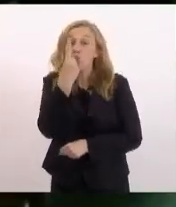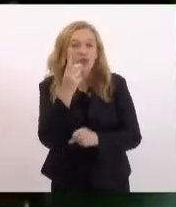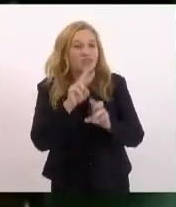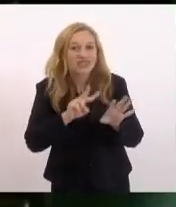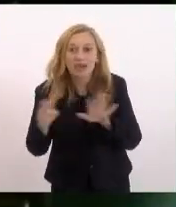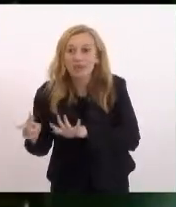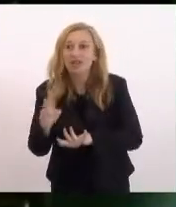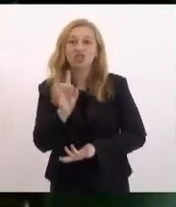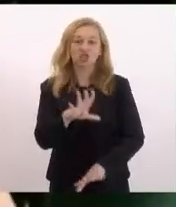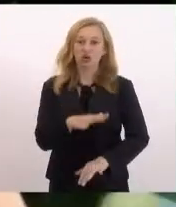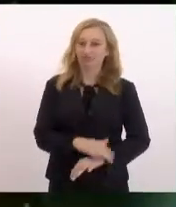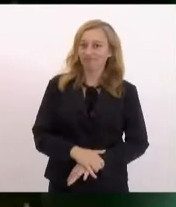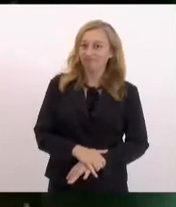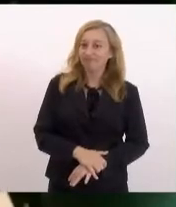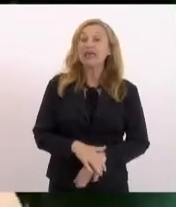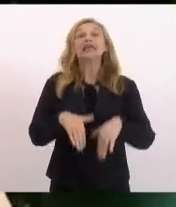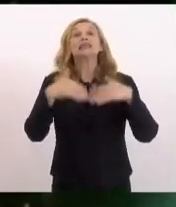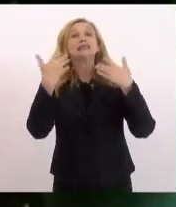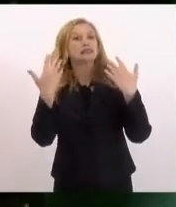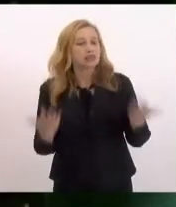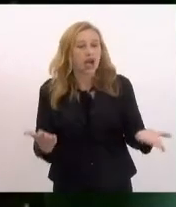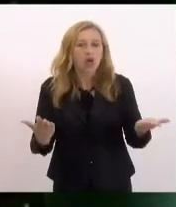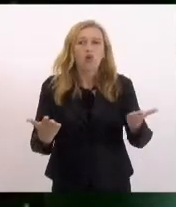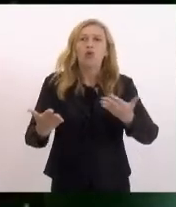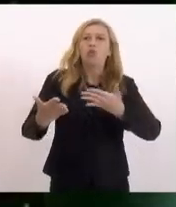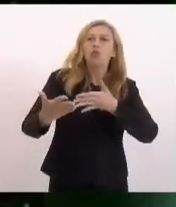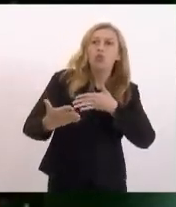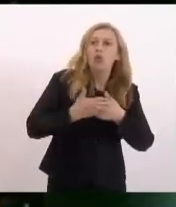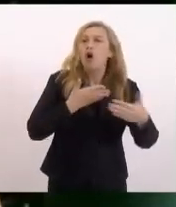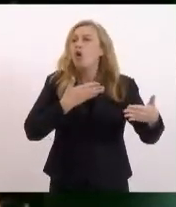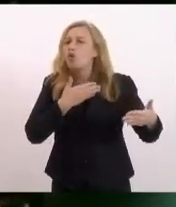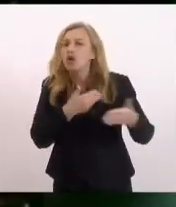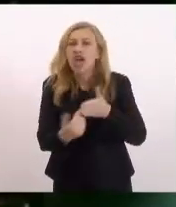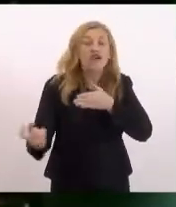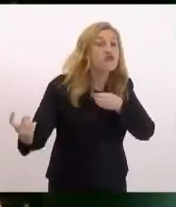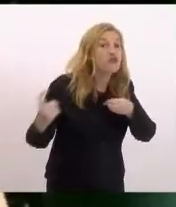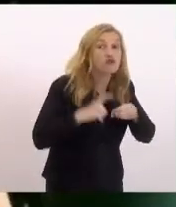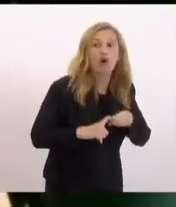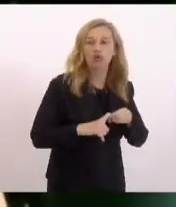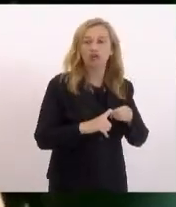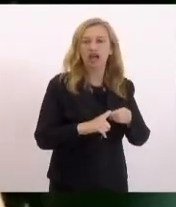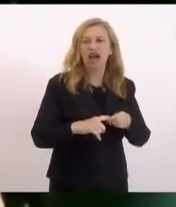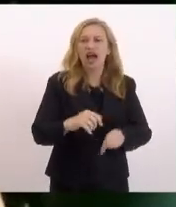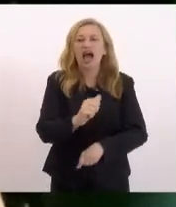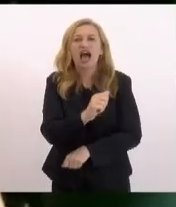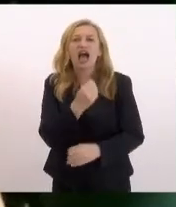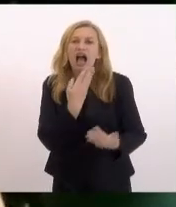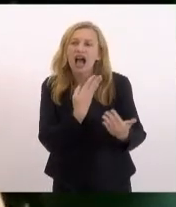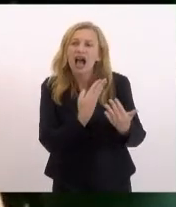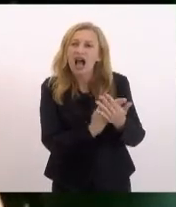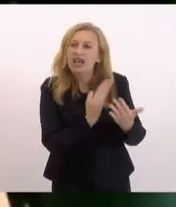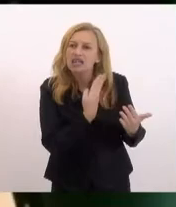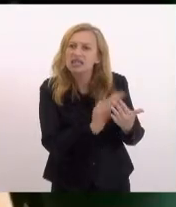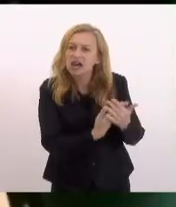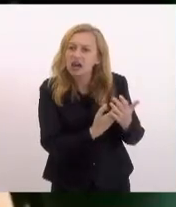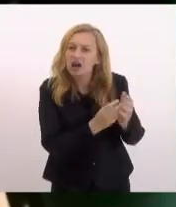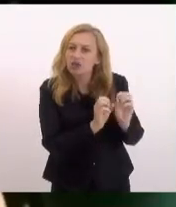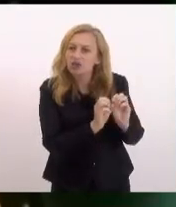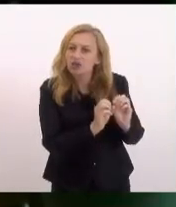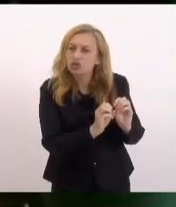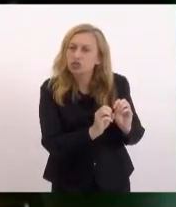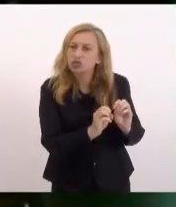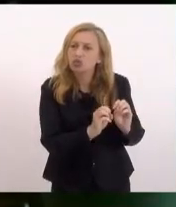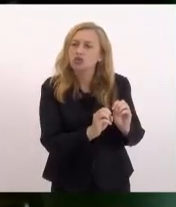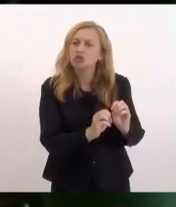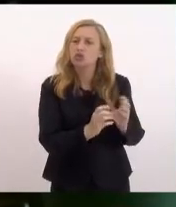semana. Então, qualquer retorno às aulas com diretrizes que leve